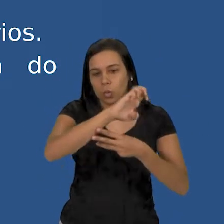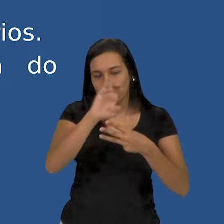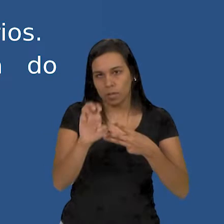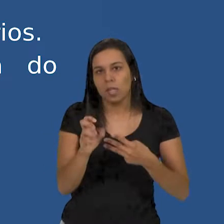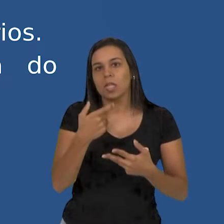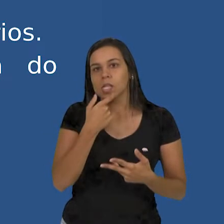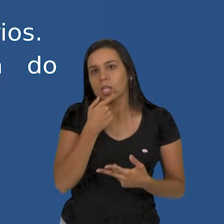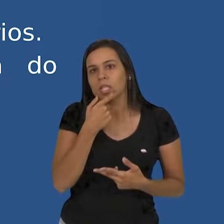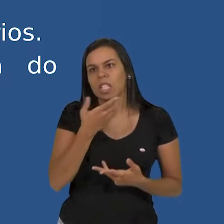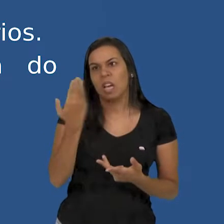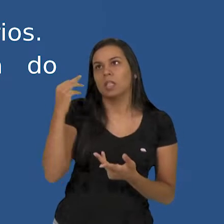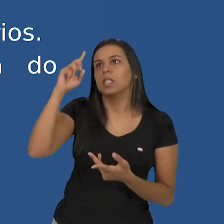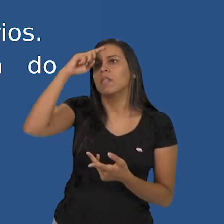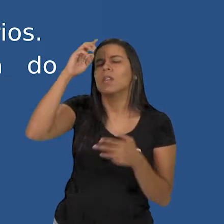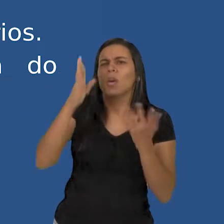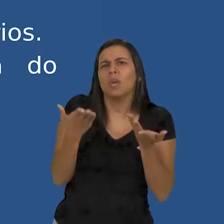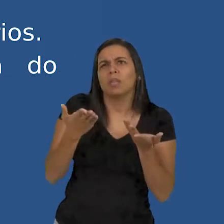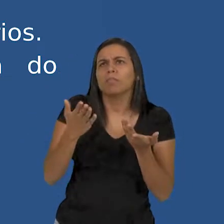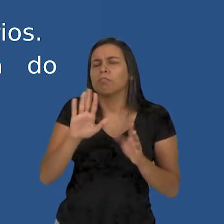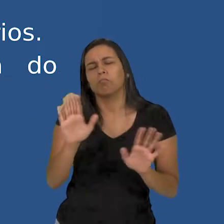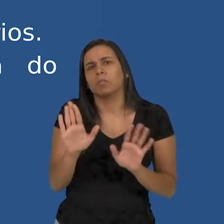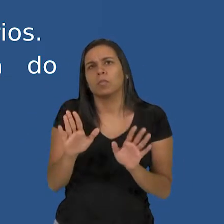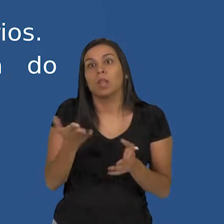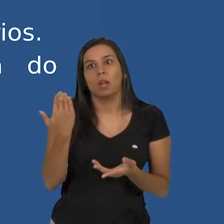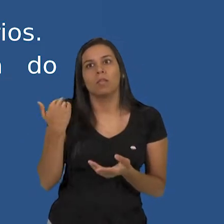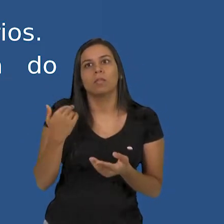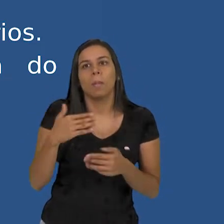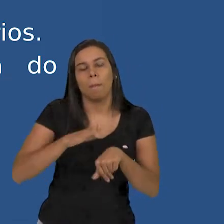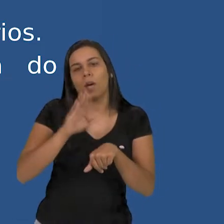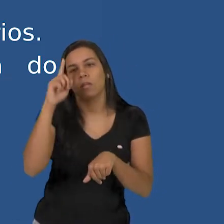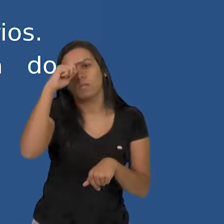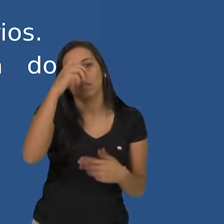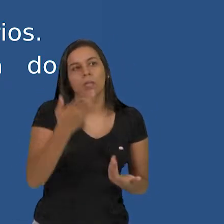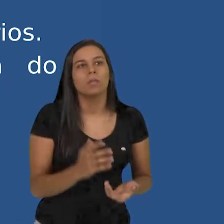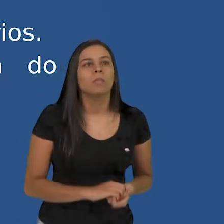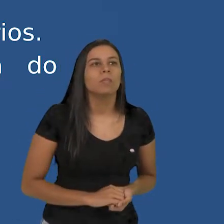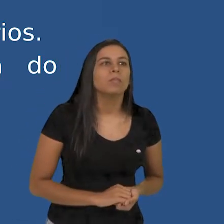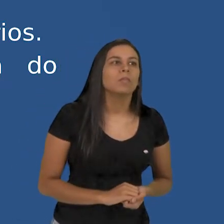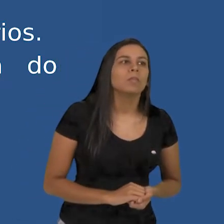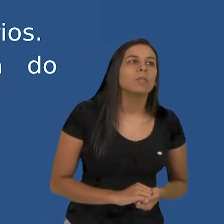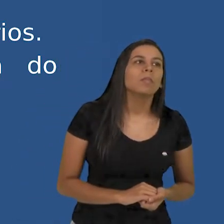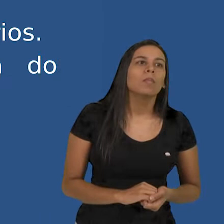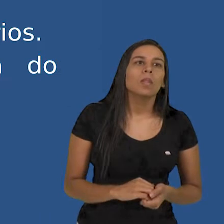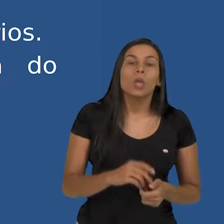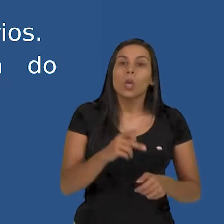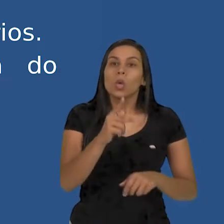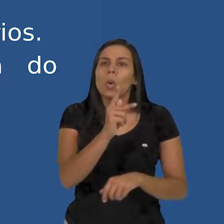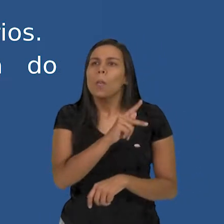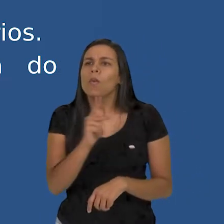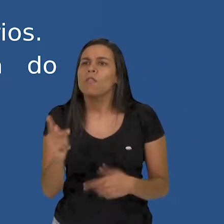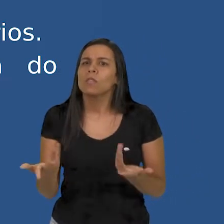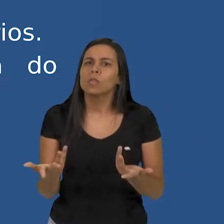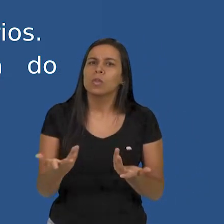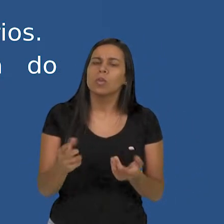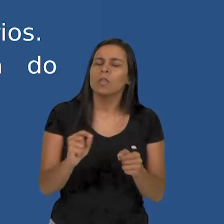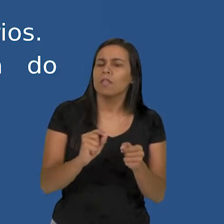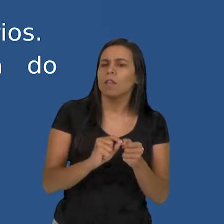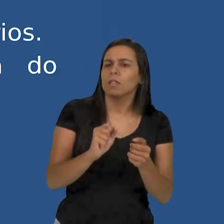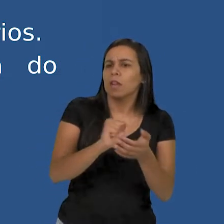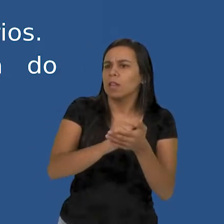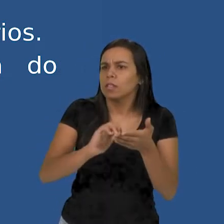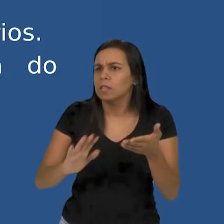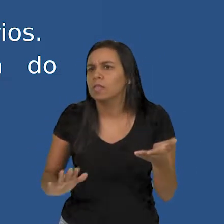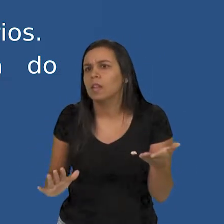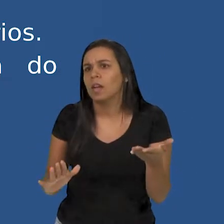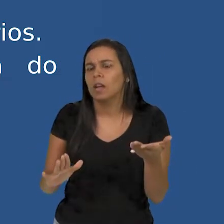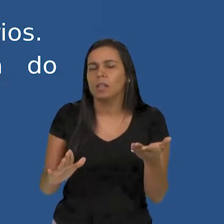não é mais. Veja o contexto, veja. Na fase escolar, né, é prática comum que os professores passem atividades extra-classe, né? São os nossos trabalhos.